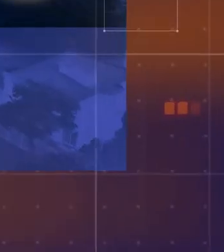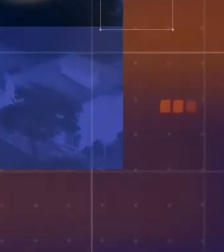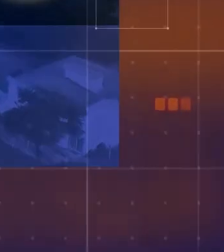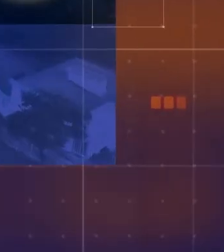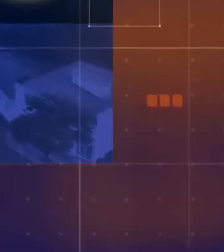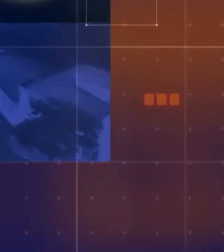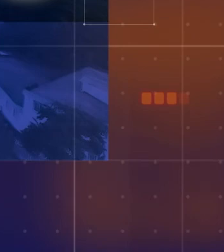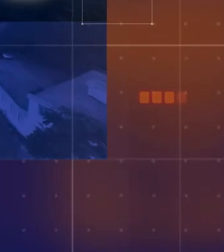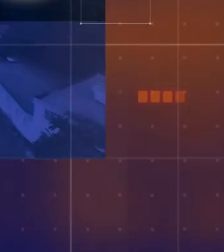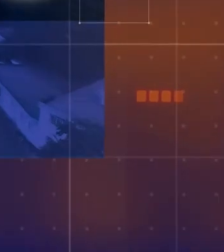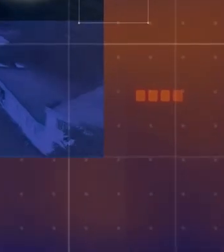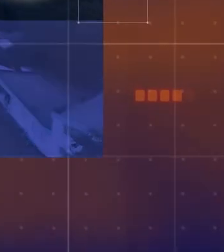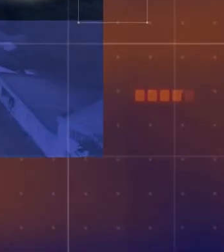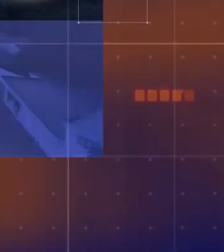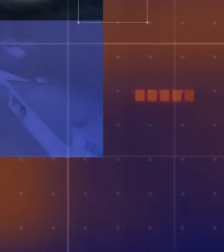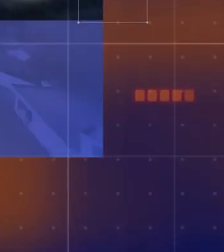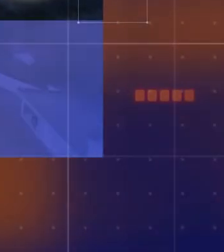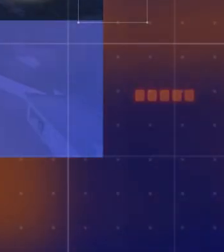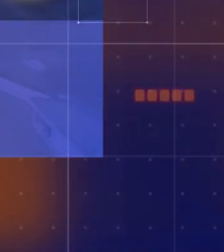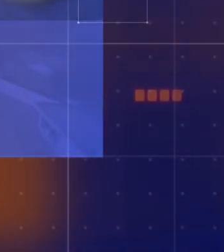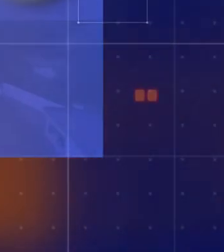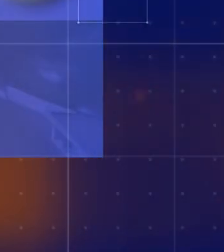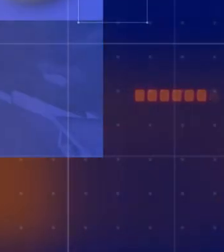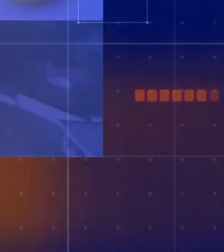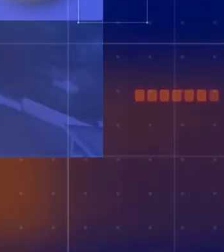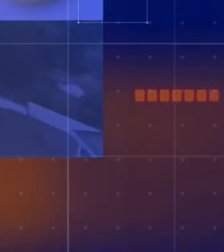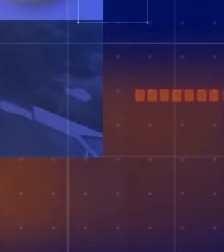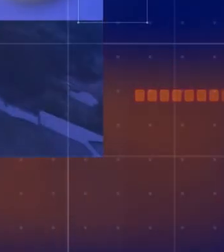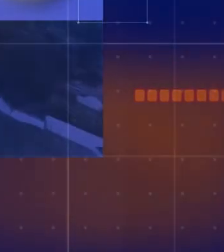Legenda Zanotto